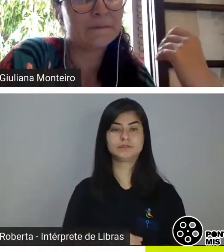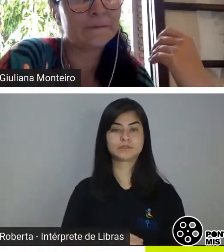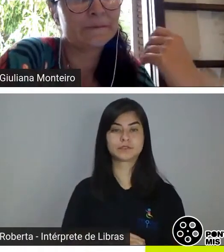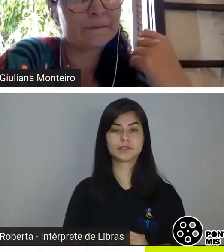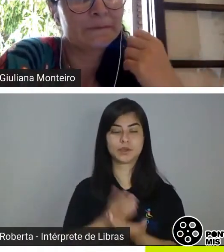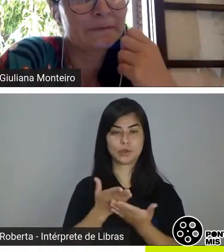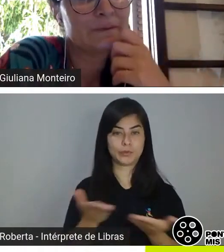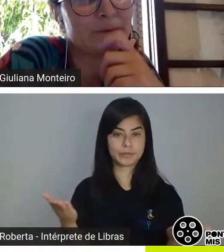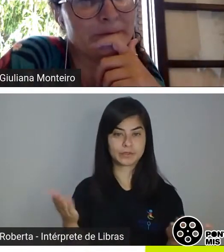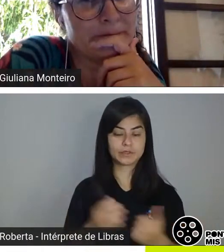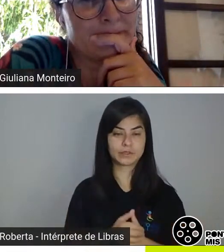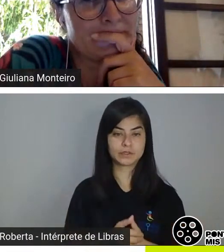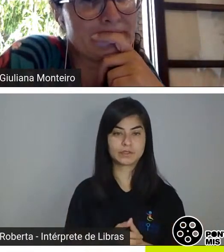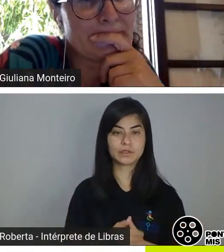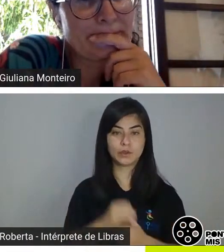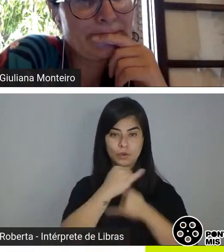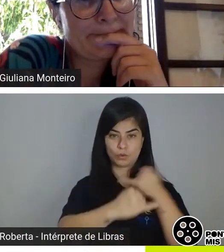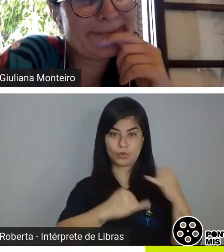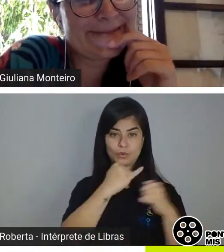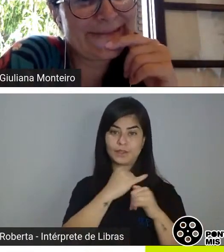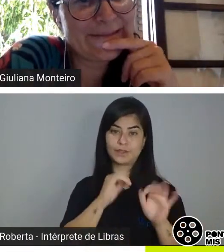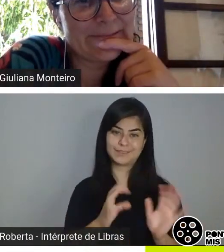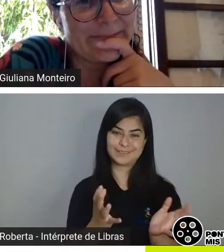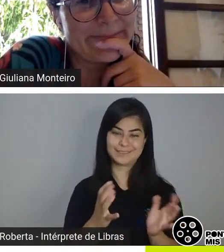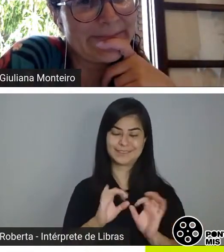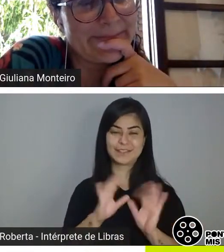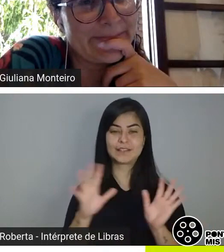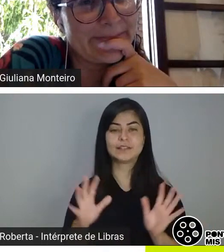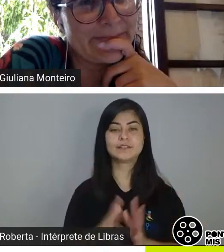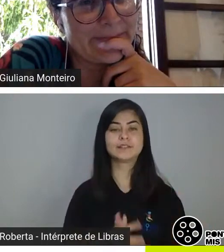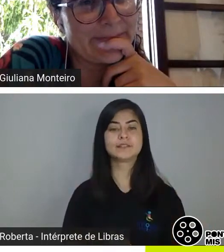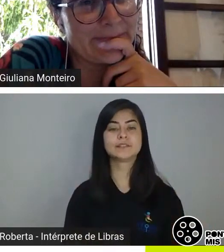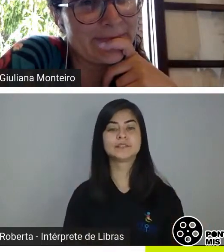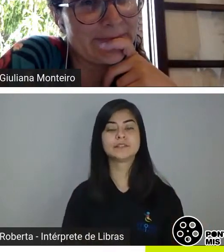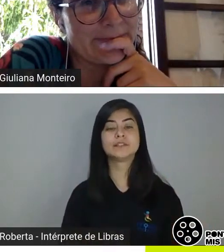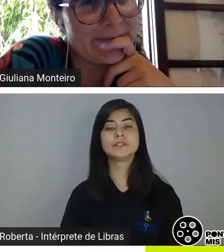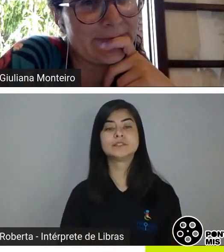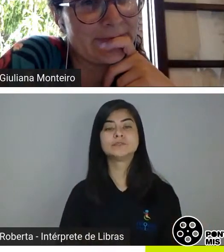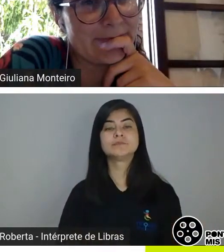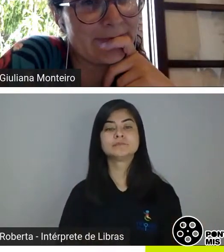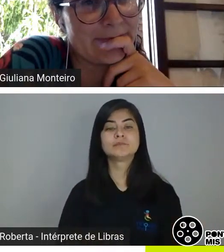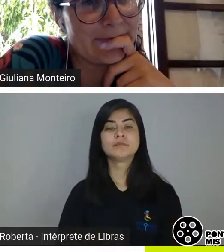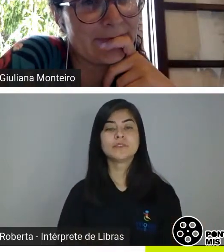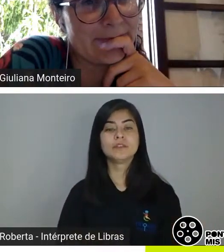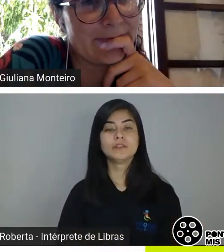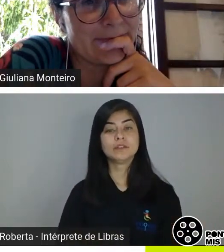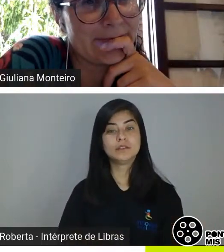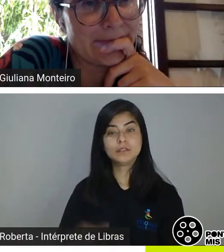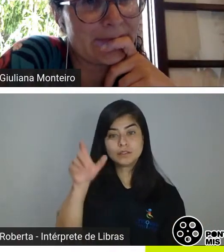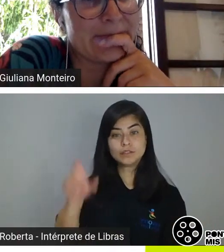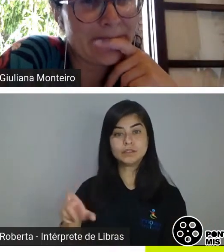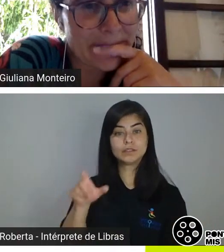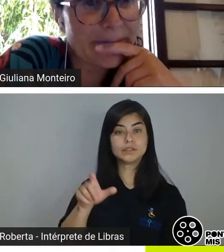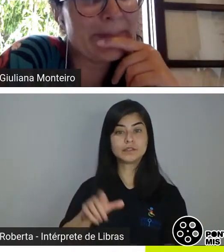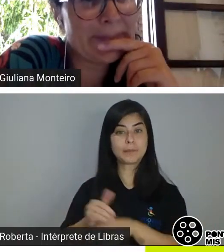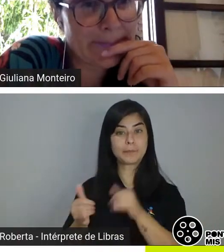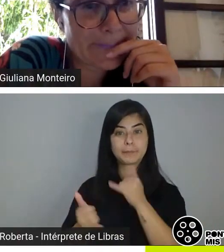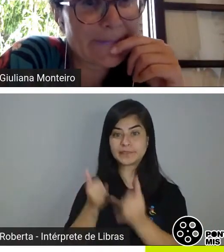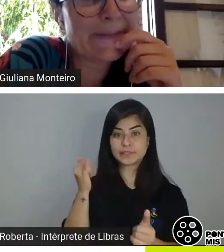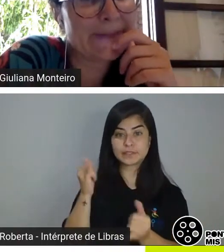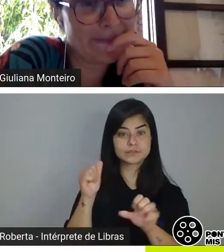ele. Online, né, claro. E ele cada vez parece outra pessoa, ele